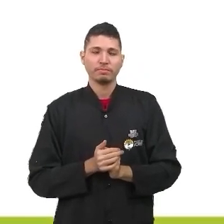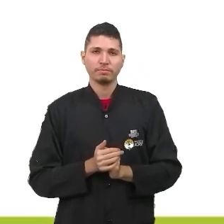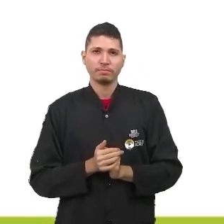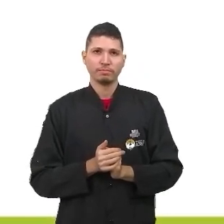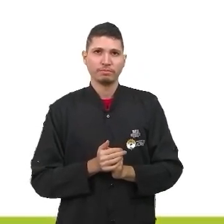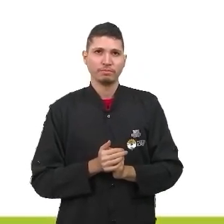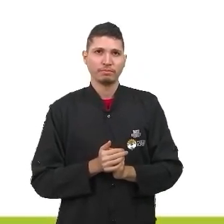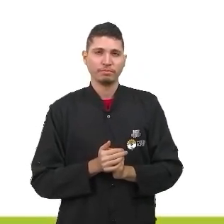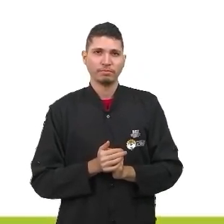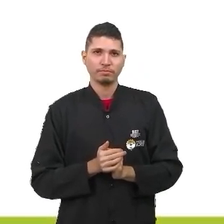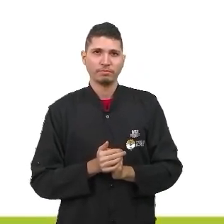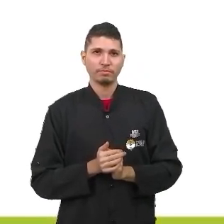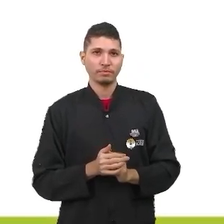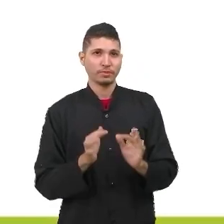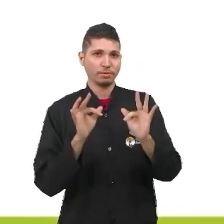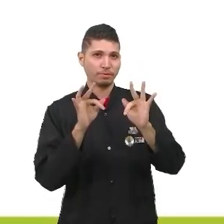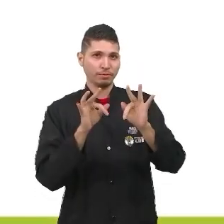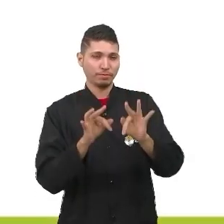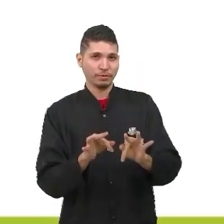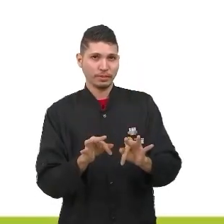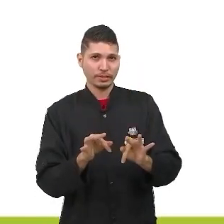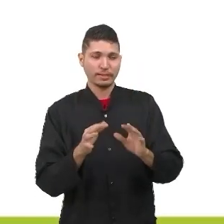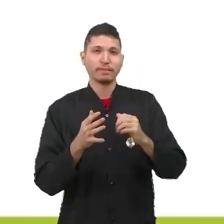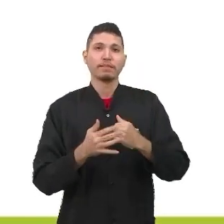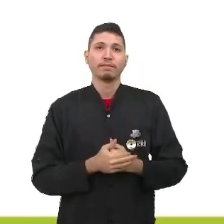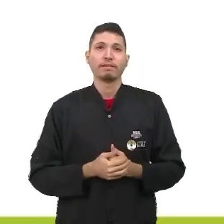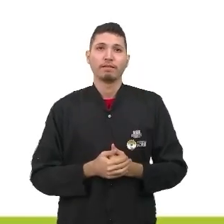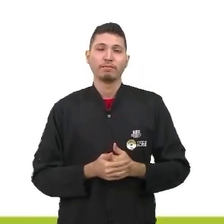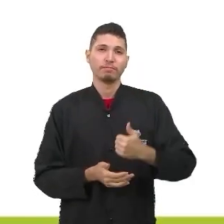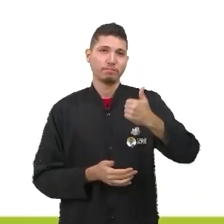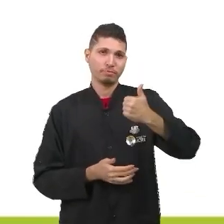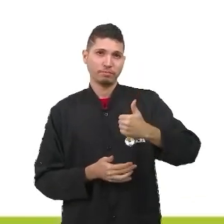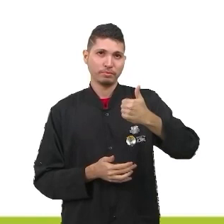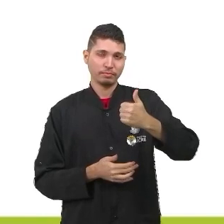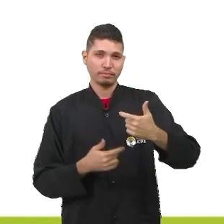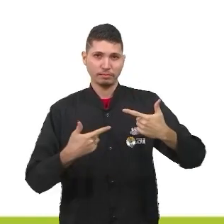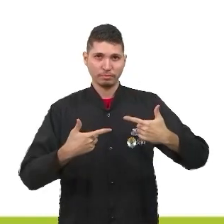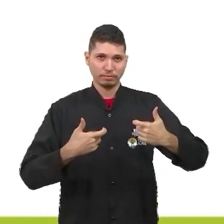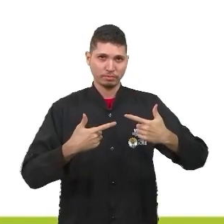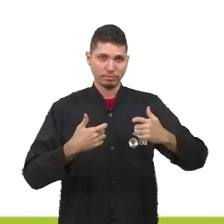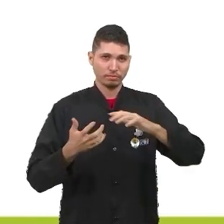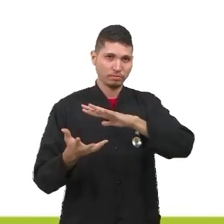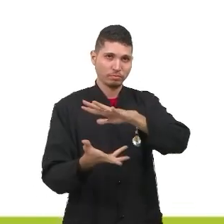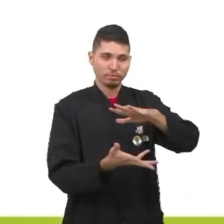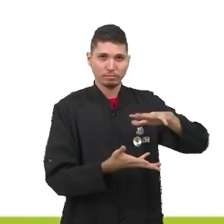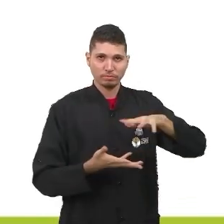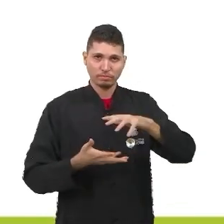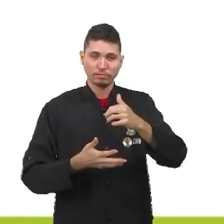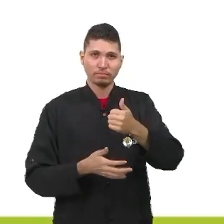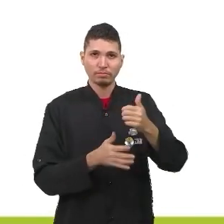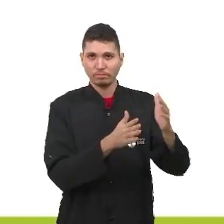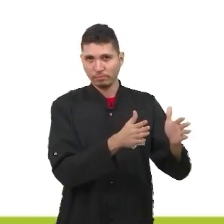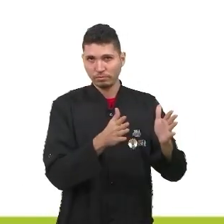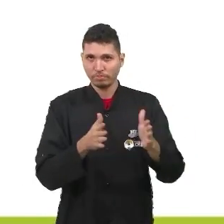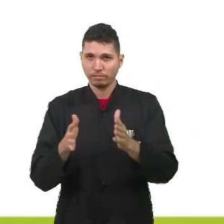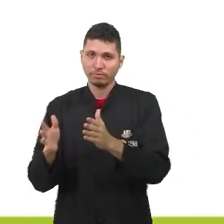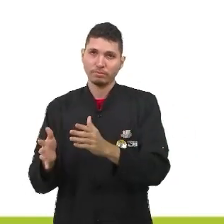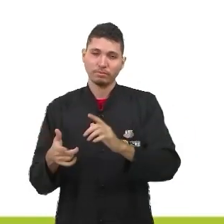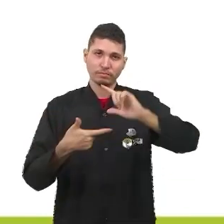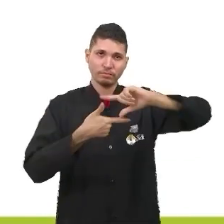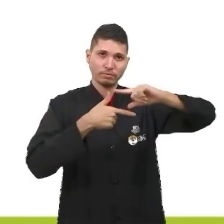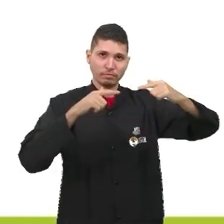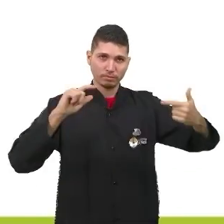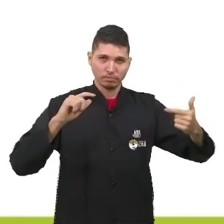aí o fim da Primeira Guerra Mundial, inclusive esse momento da primeira fase do modernismo é conhecido como um